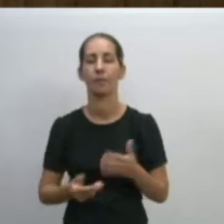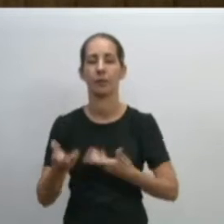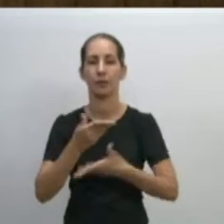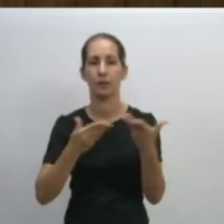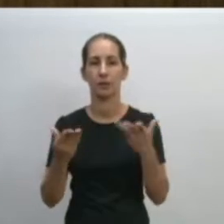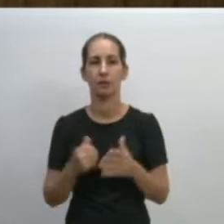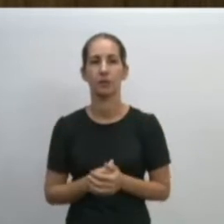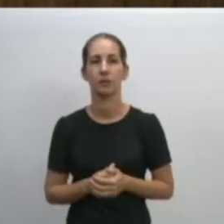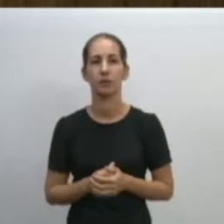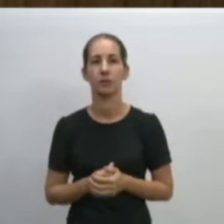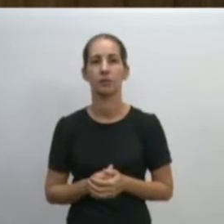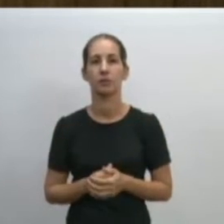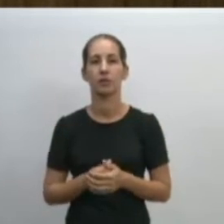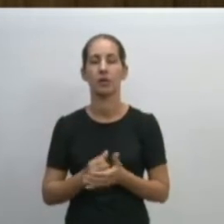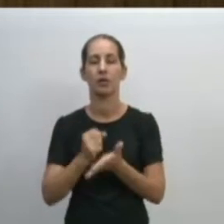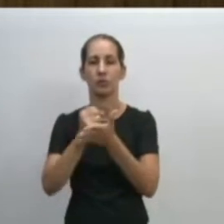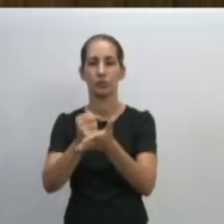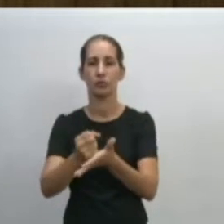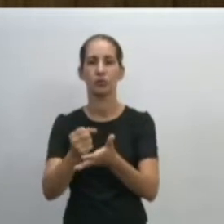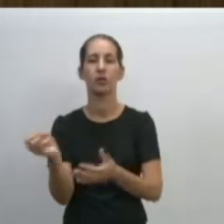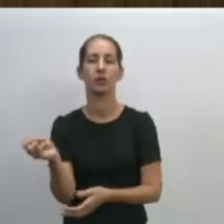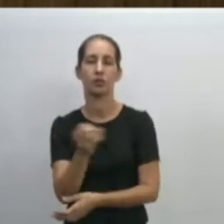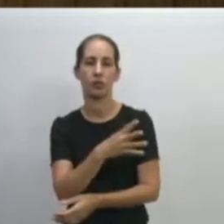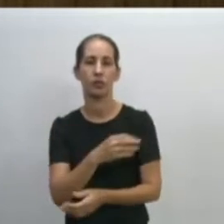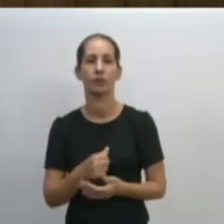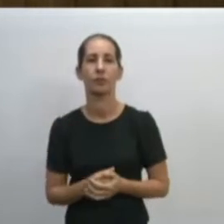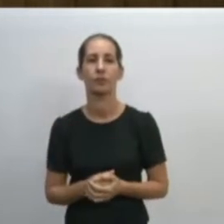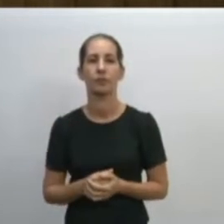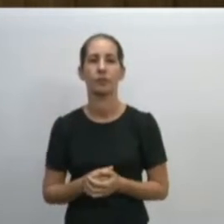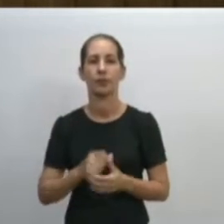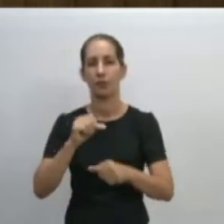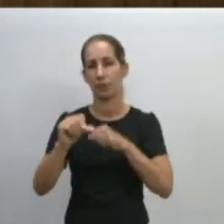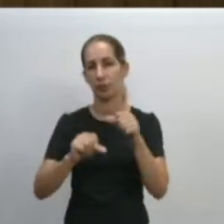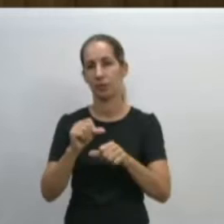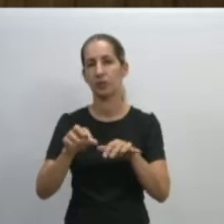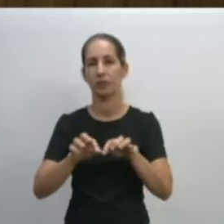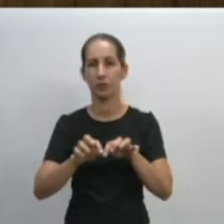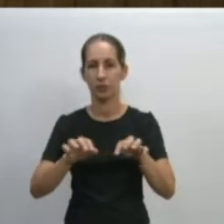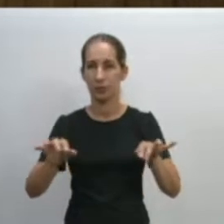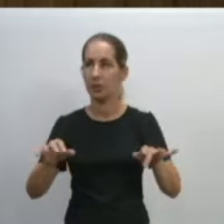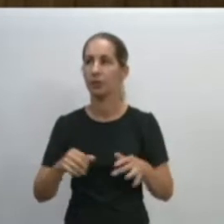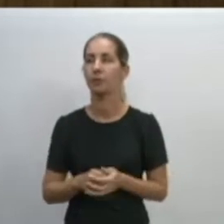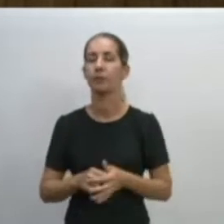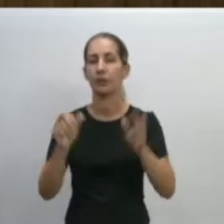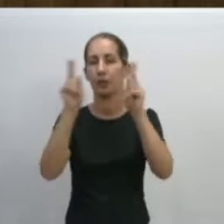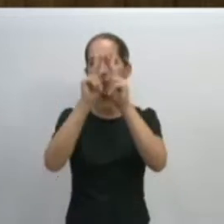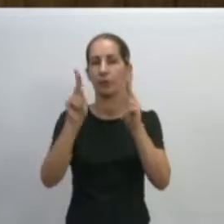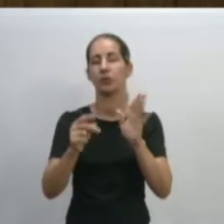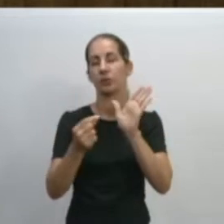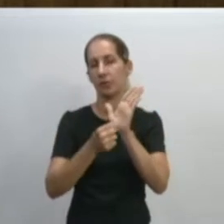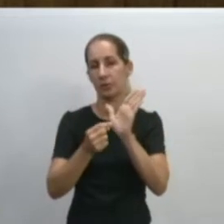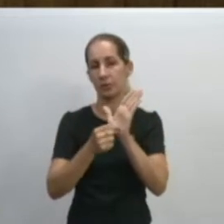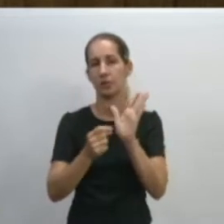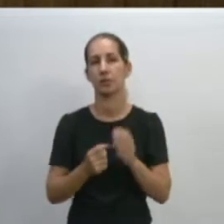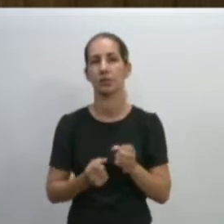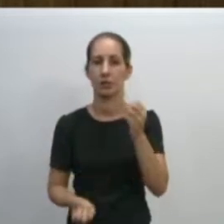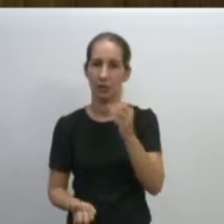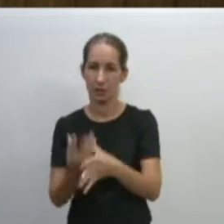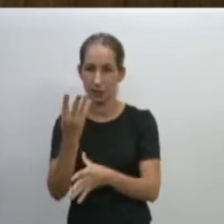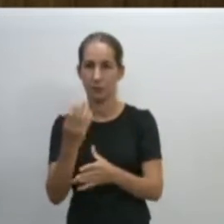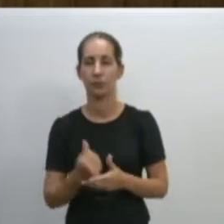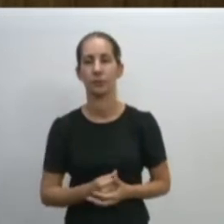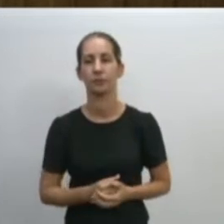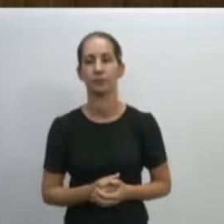da desburocratização, da inovação e da transformação digital. Esse projeto ele nasceu